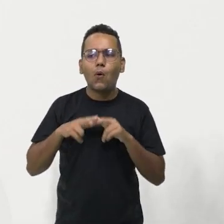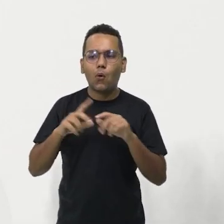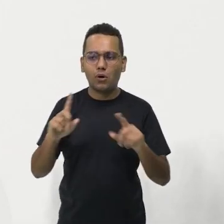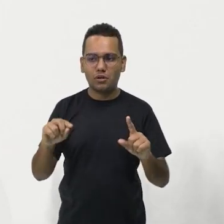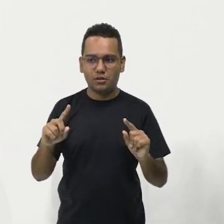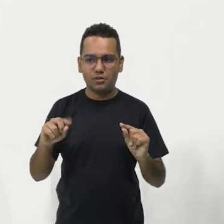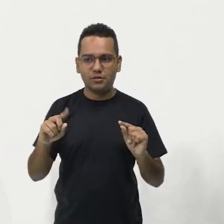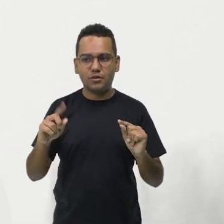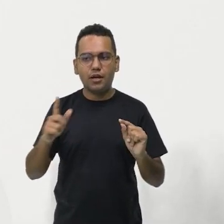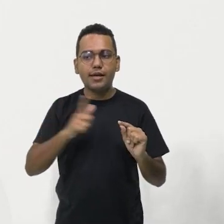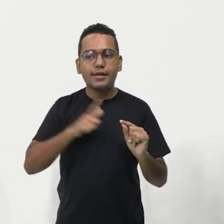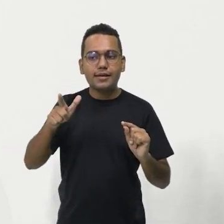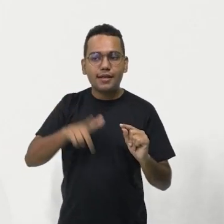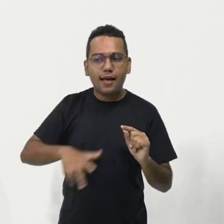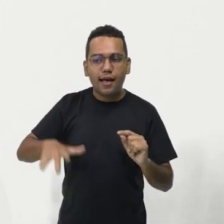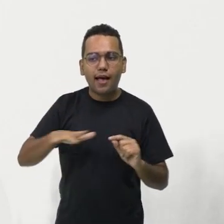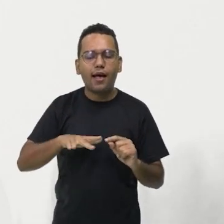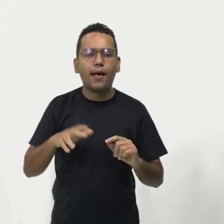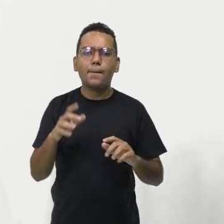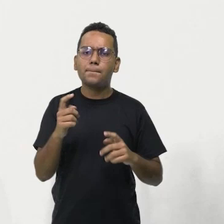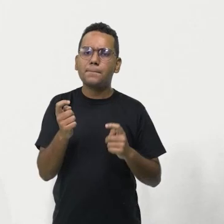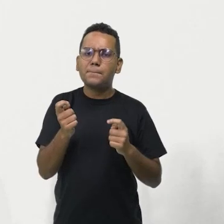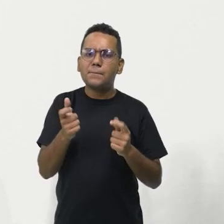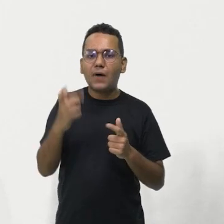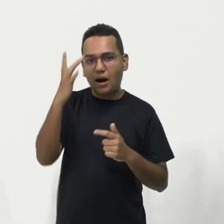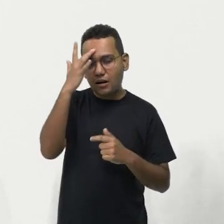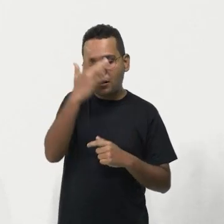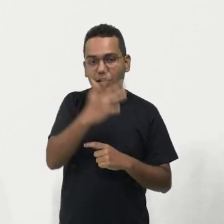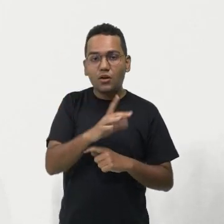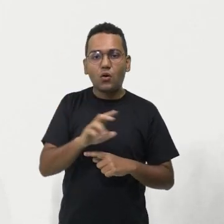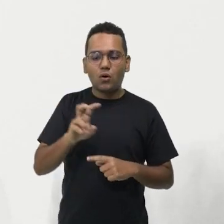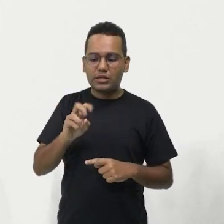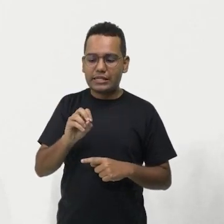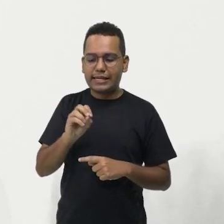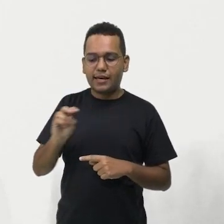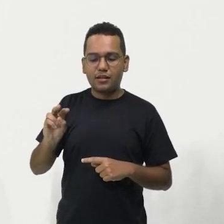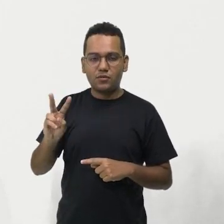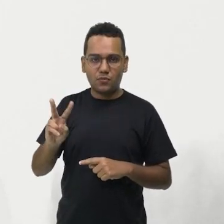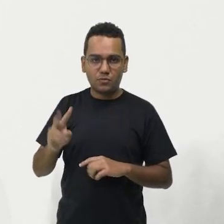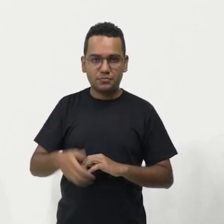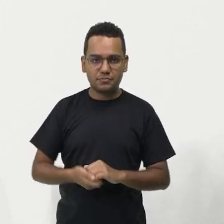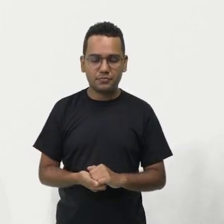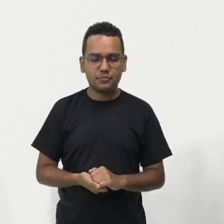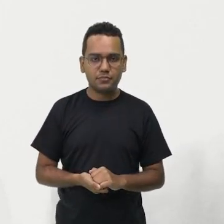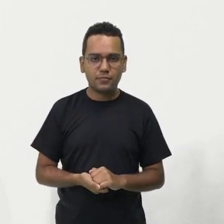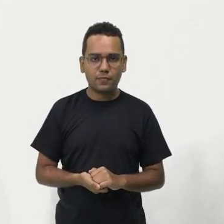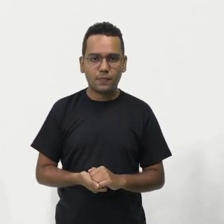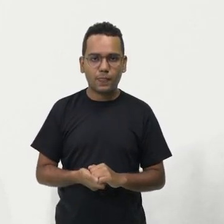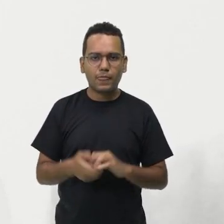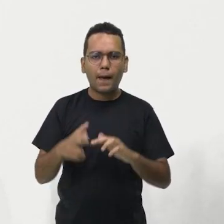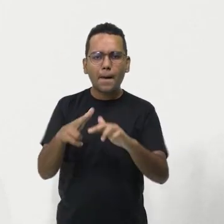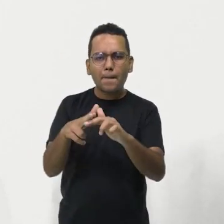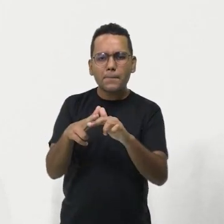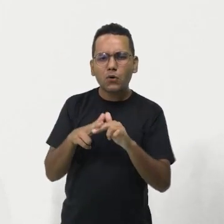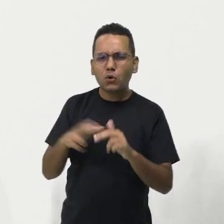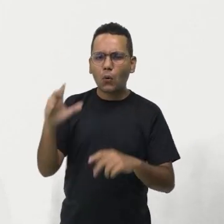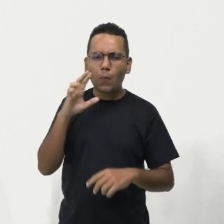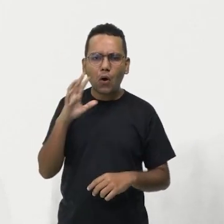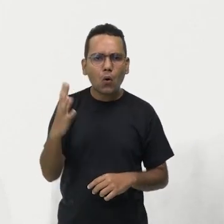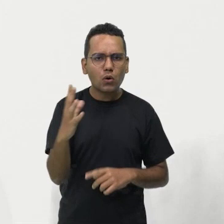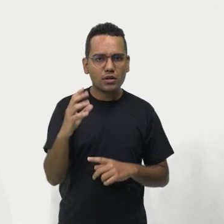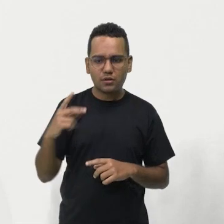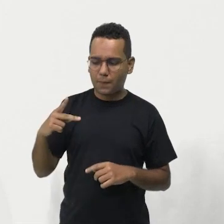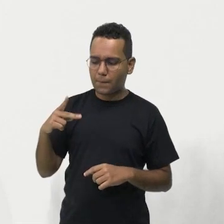descarga elétrica gerada passa facilmente de 500 volts. Para que isso ocorra, o